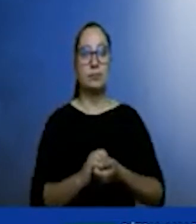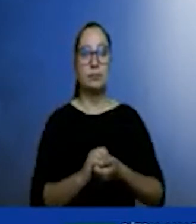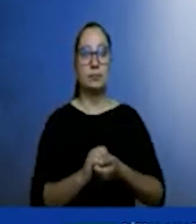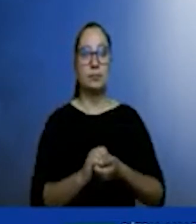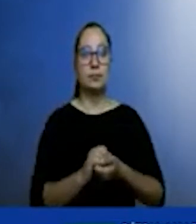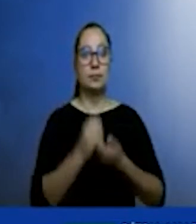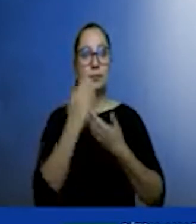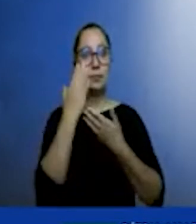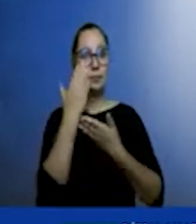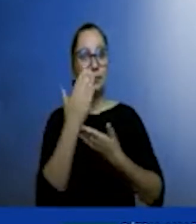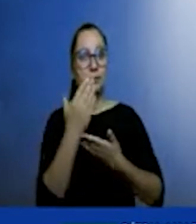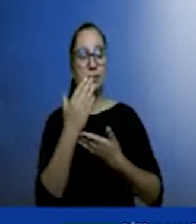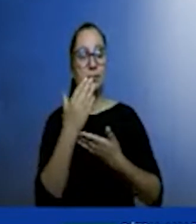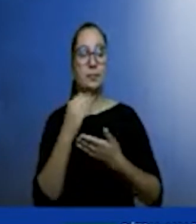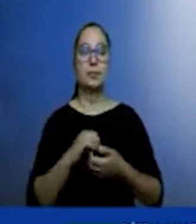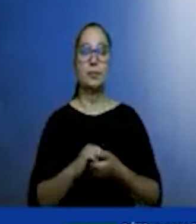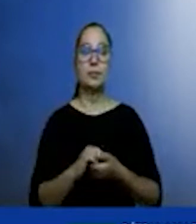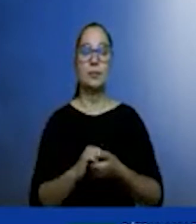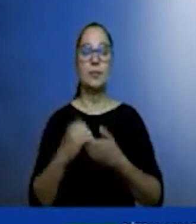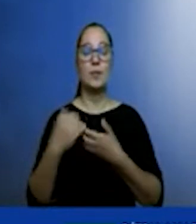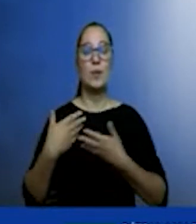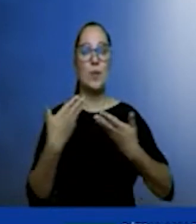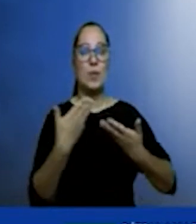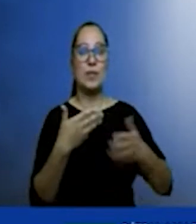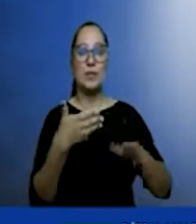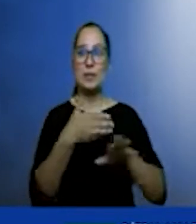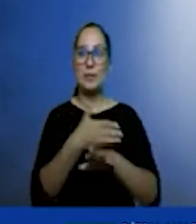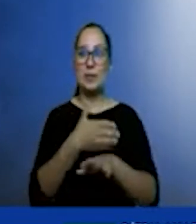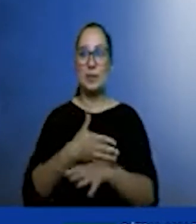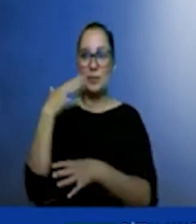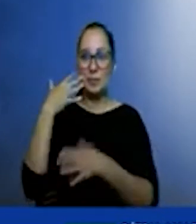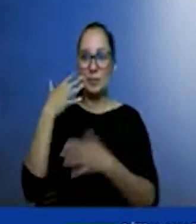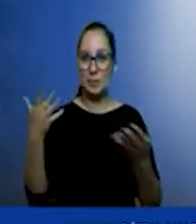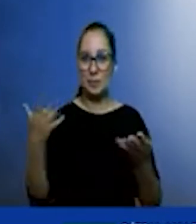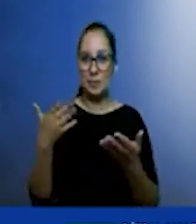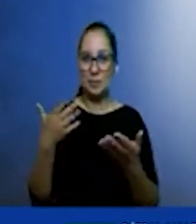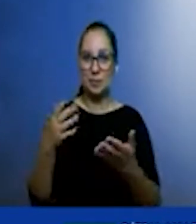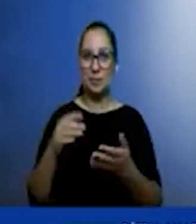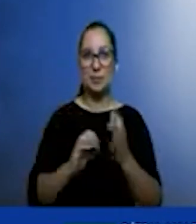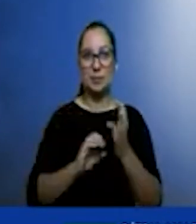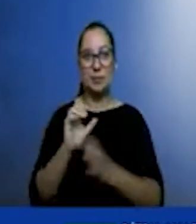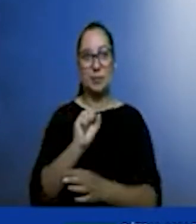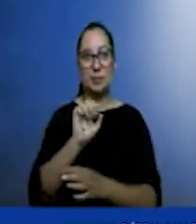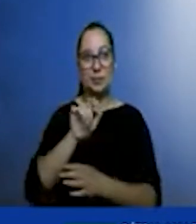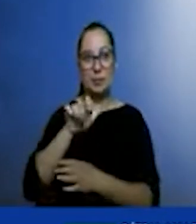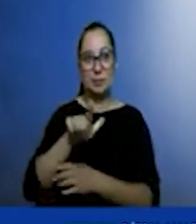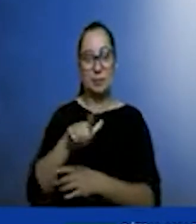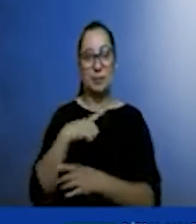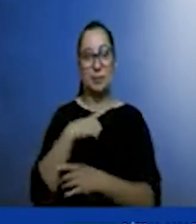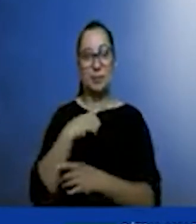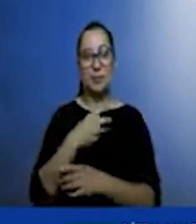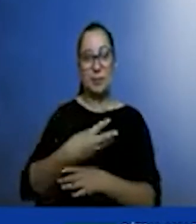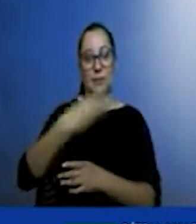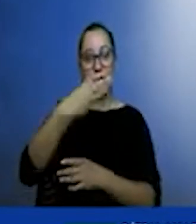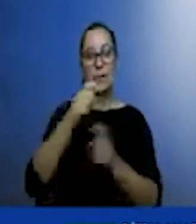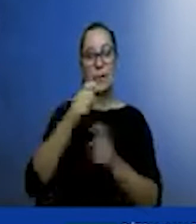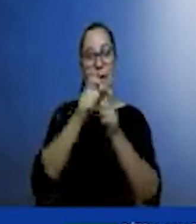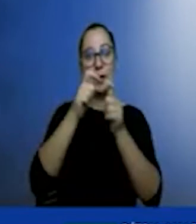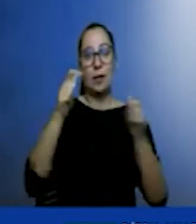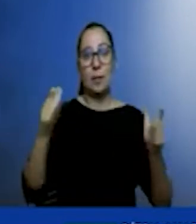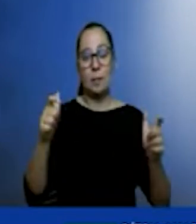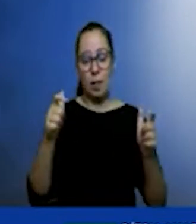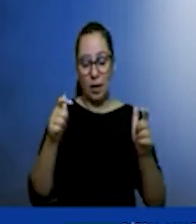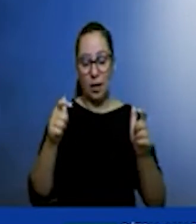Davi. Agradeço também o convite para participar desse painel hoje. A Solar, que hoje corresponde à terceira maior fonte da matriz elétrica